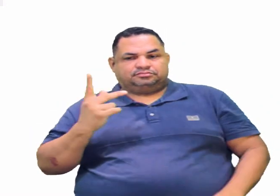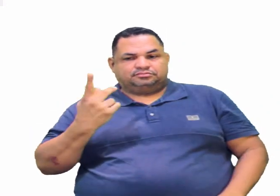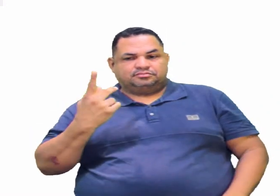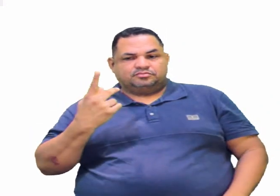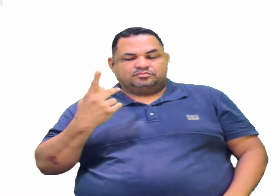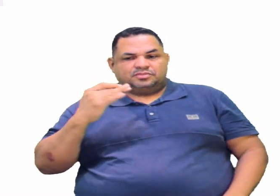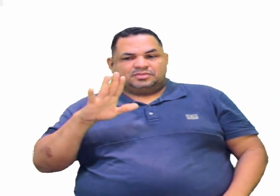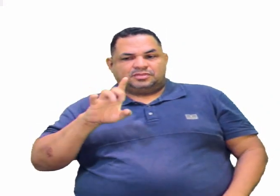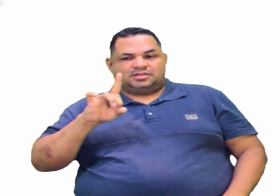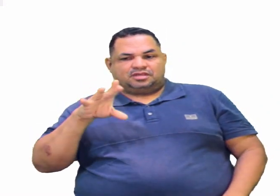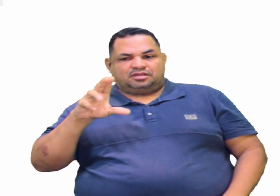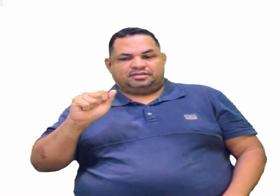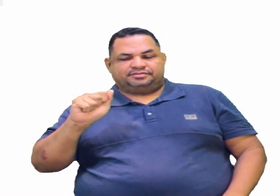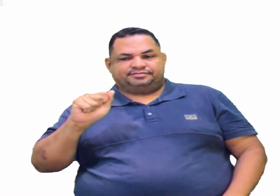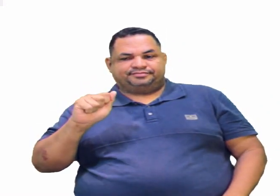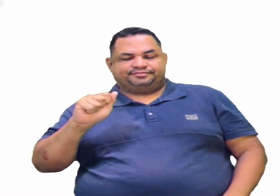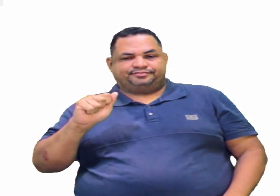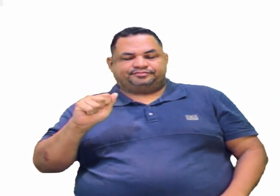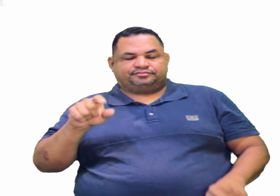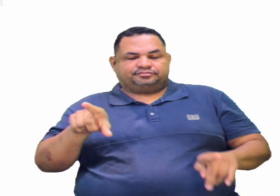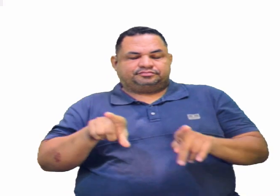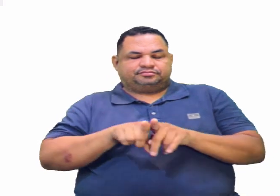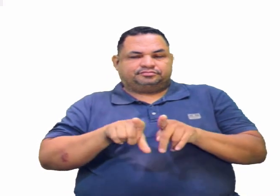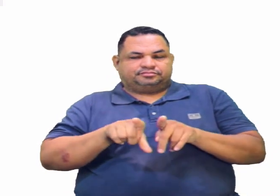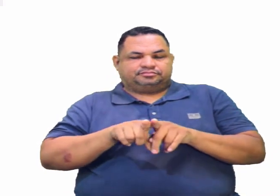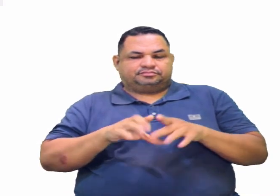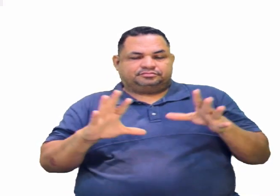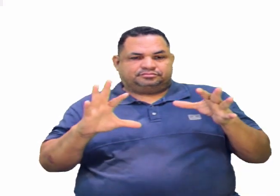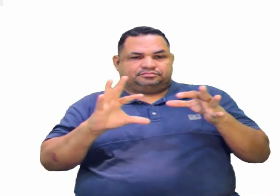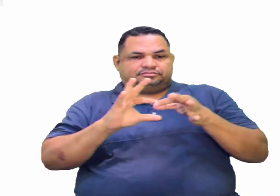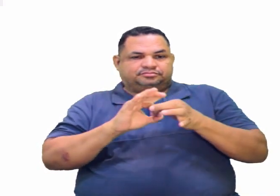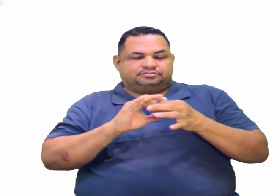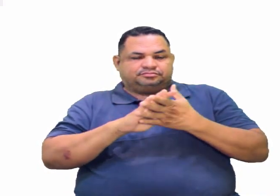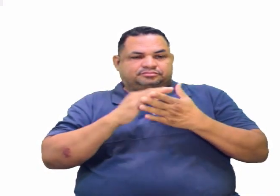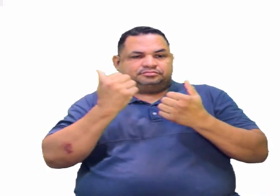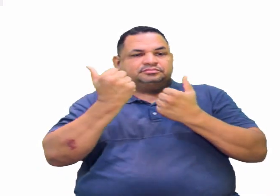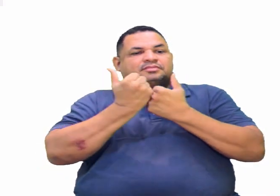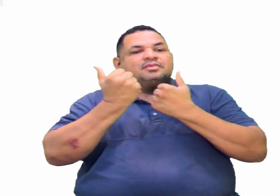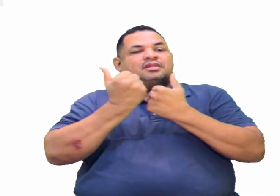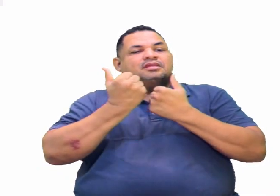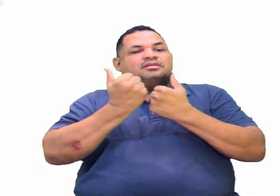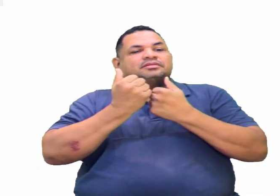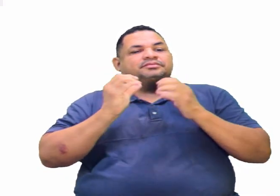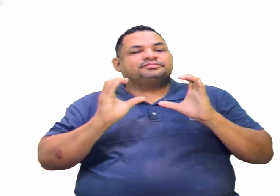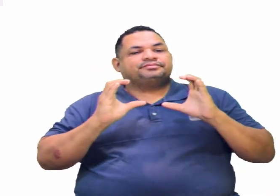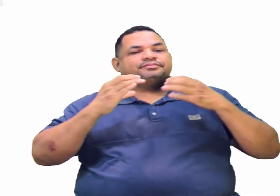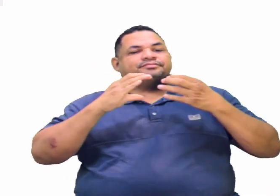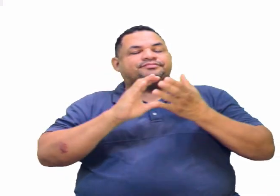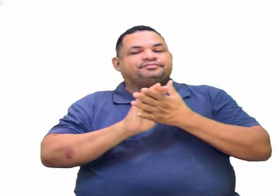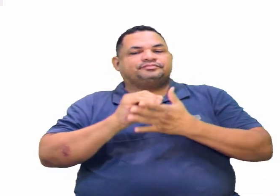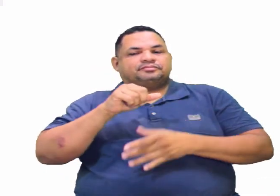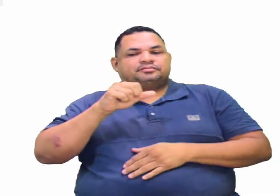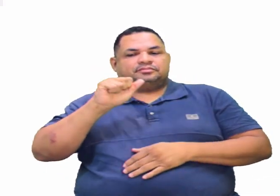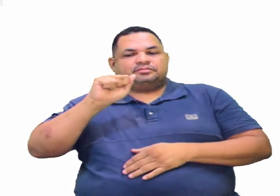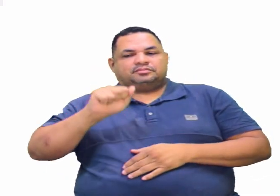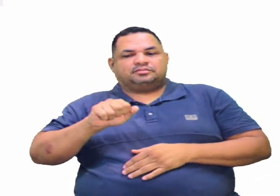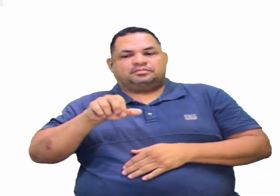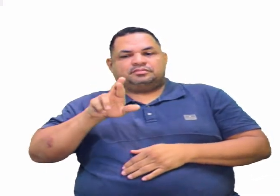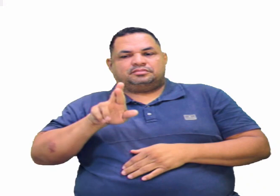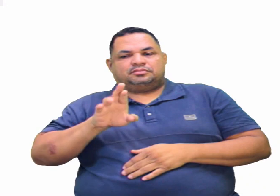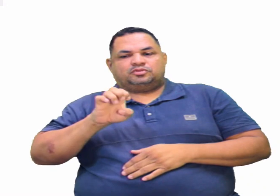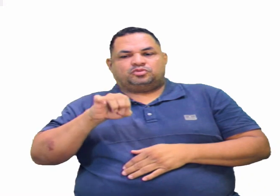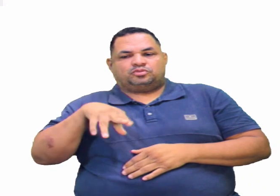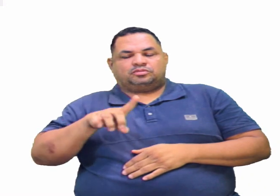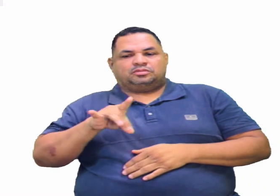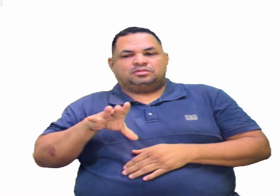hidrocarbonetos alcanos, alcenos ou alcinos, ele está aqui ó, sendo substituído por um grupo aromático. E aí são